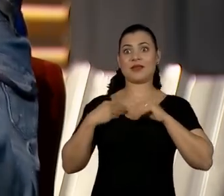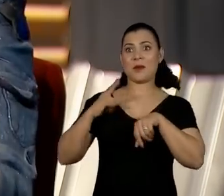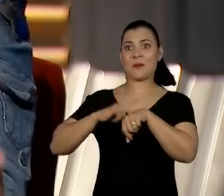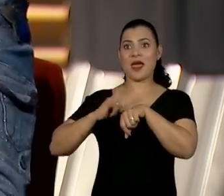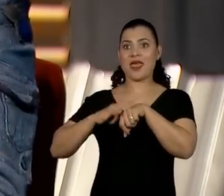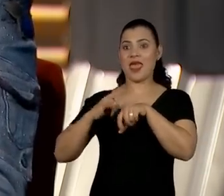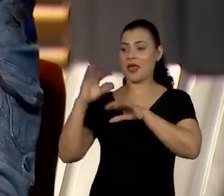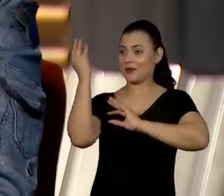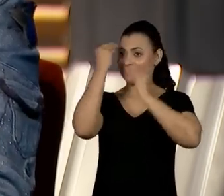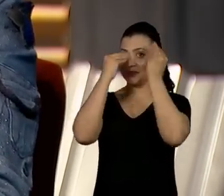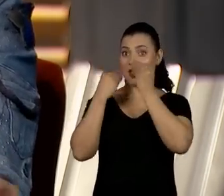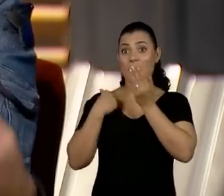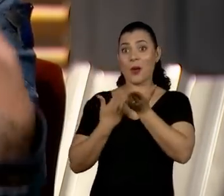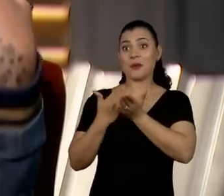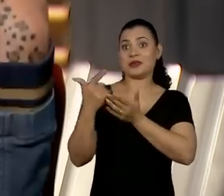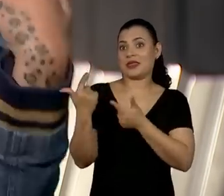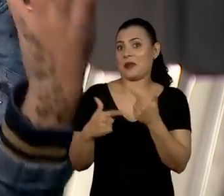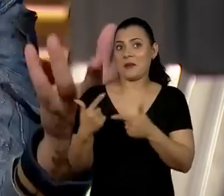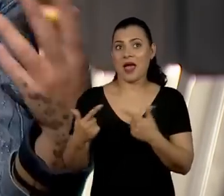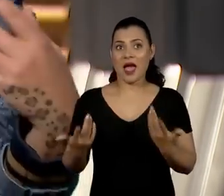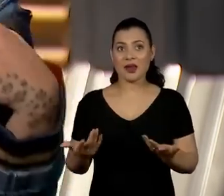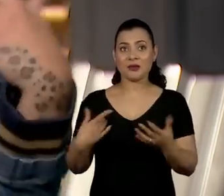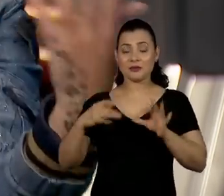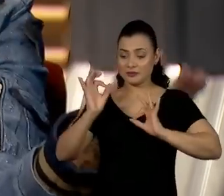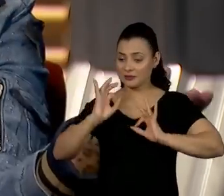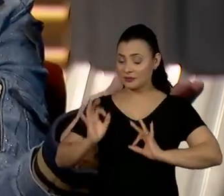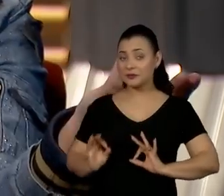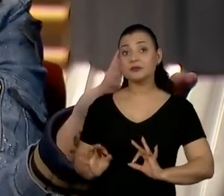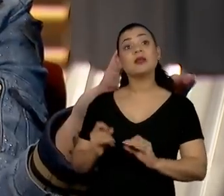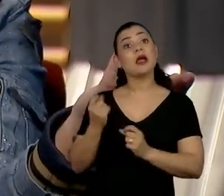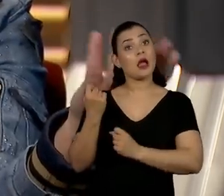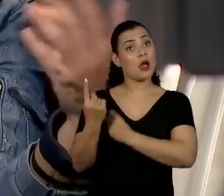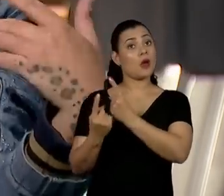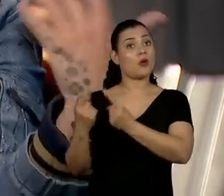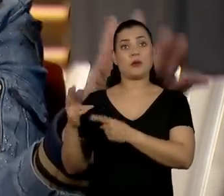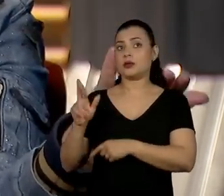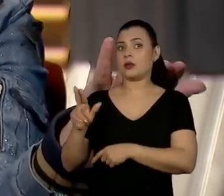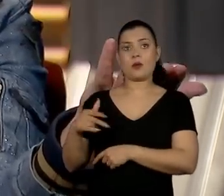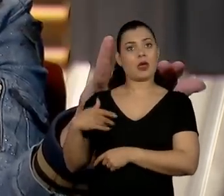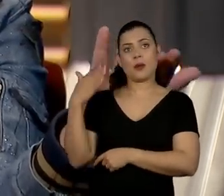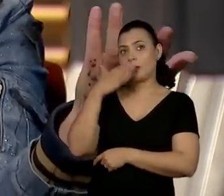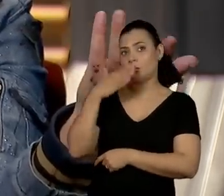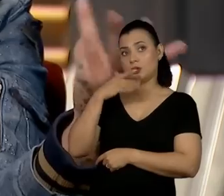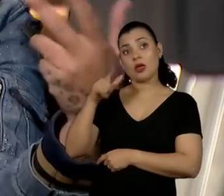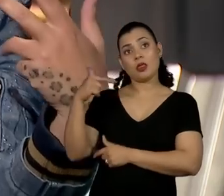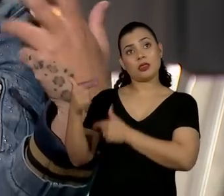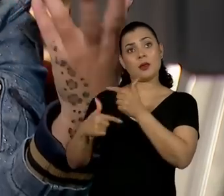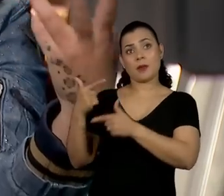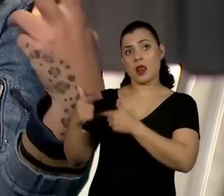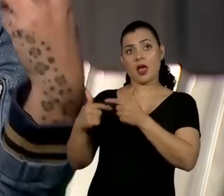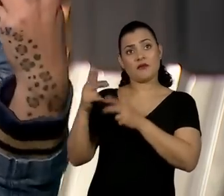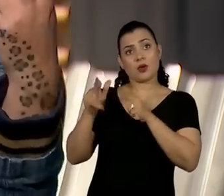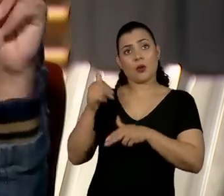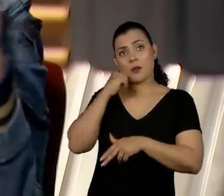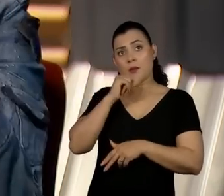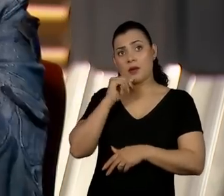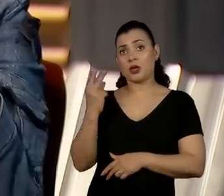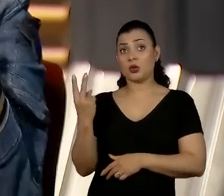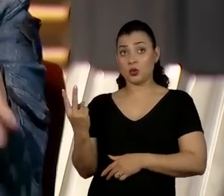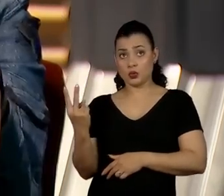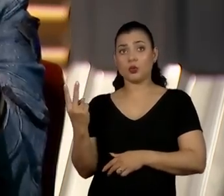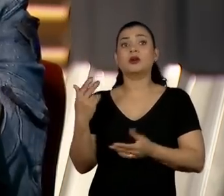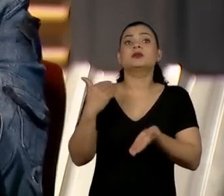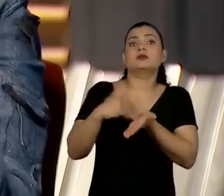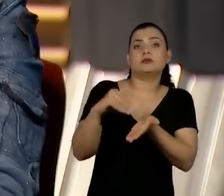banheiro começar o trabalho né algumas não eram prostitutas eram trabalhavam como minha mãe duas eram